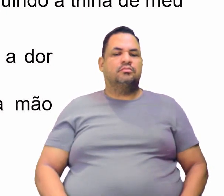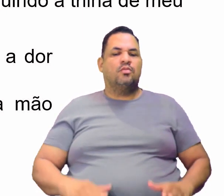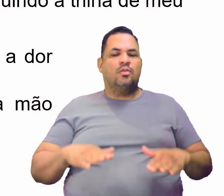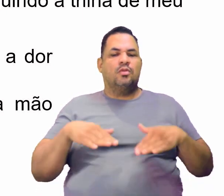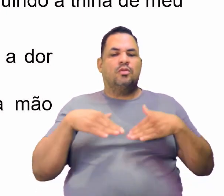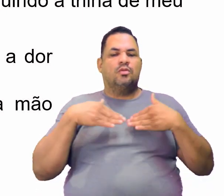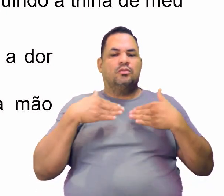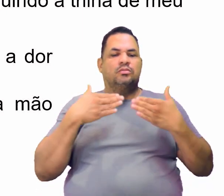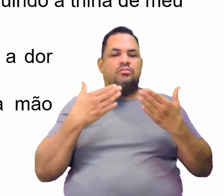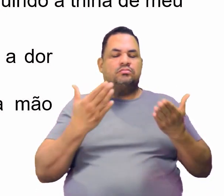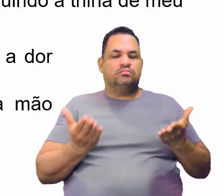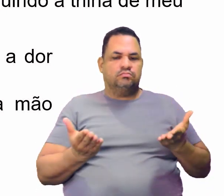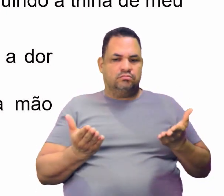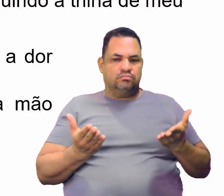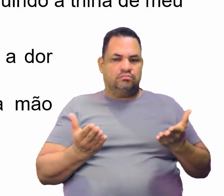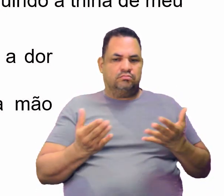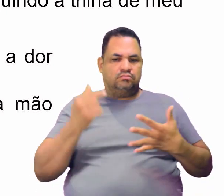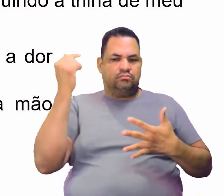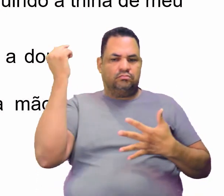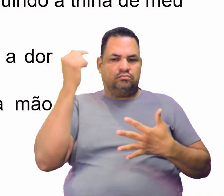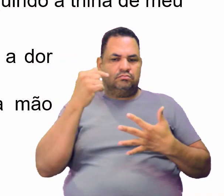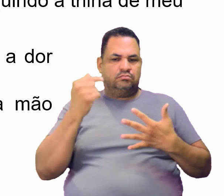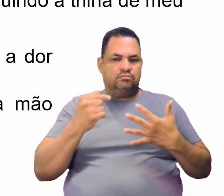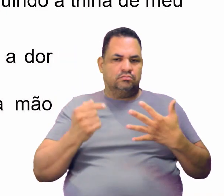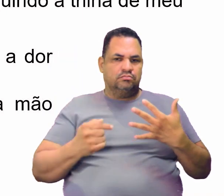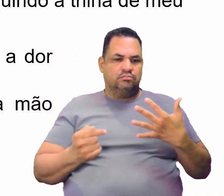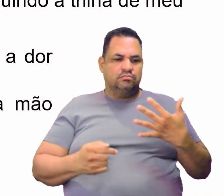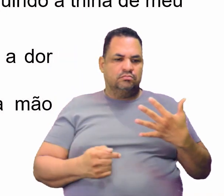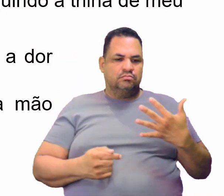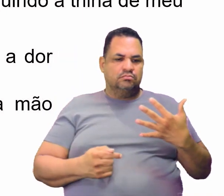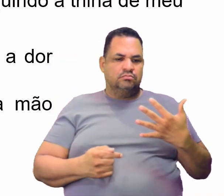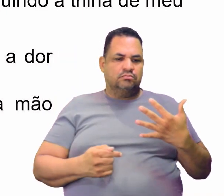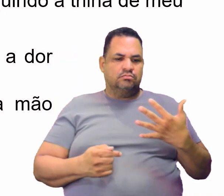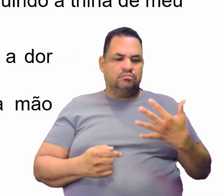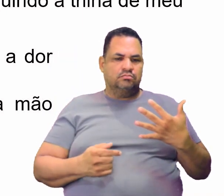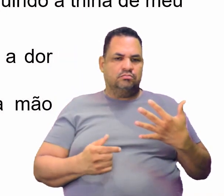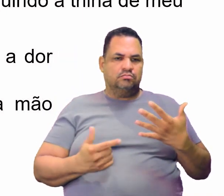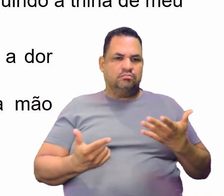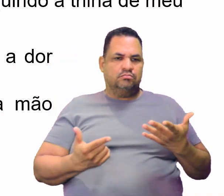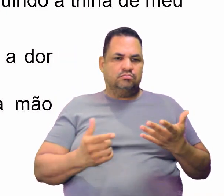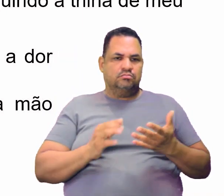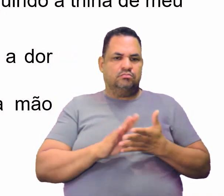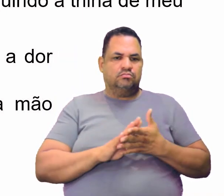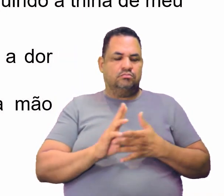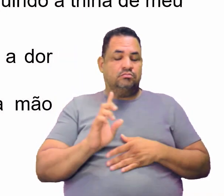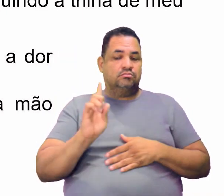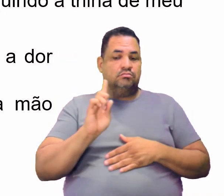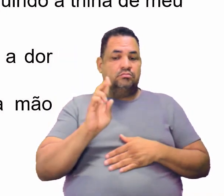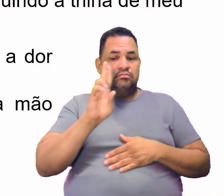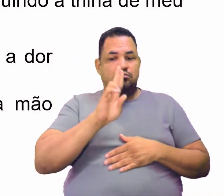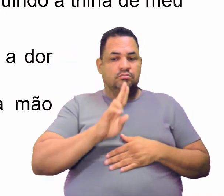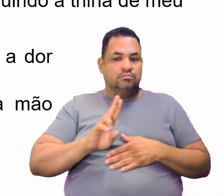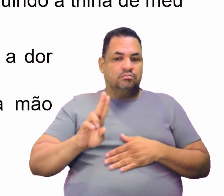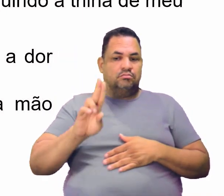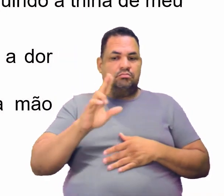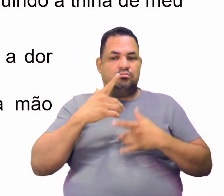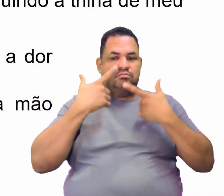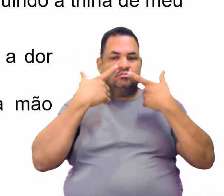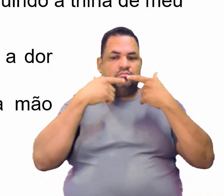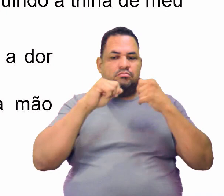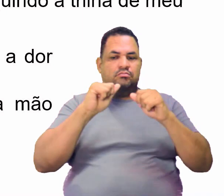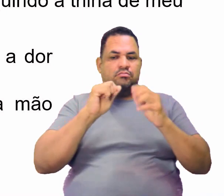foi a alternativa, né, que não fez uso, né, da